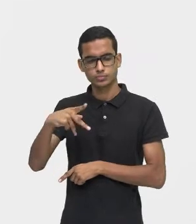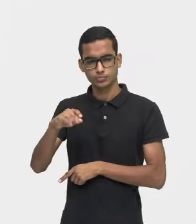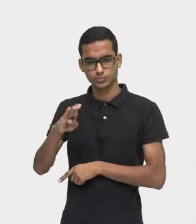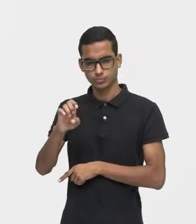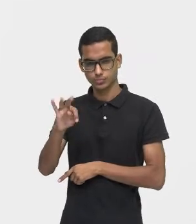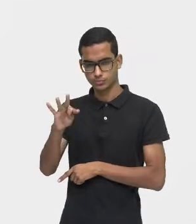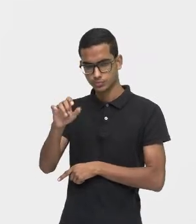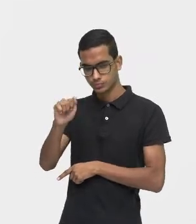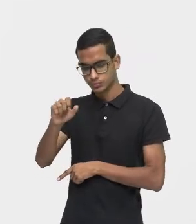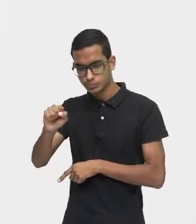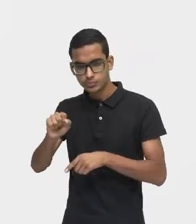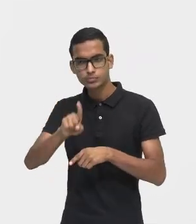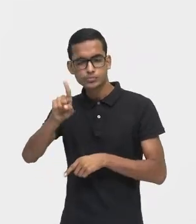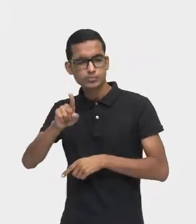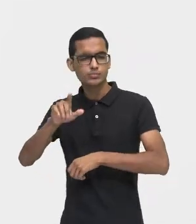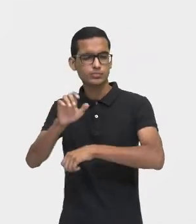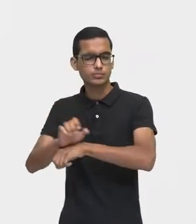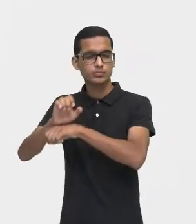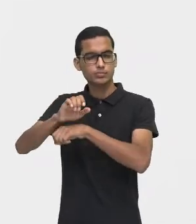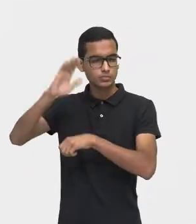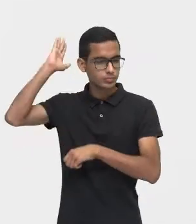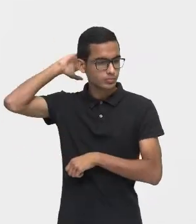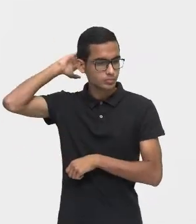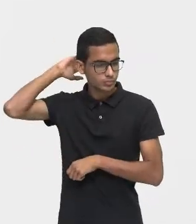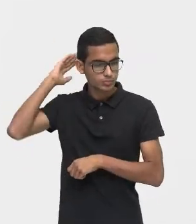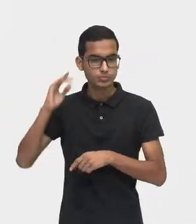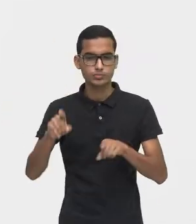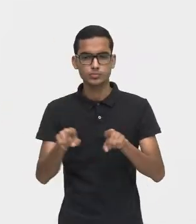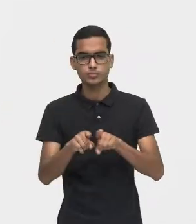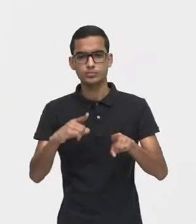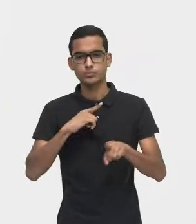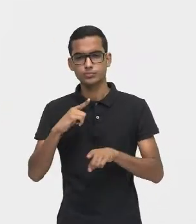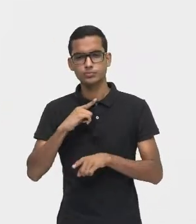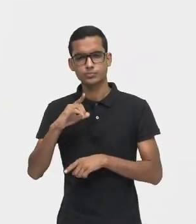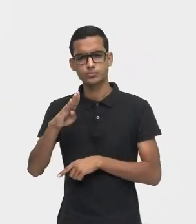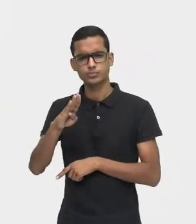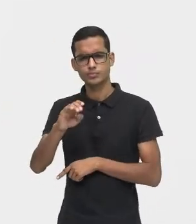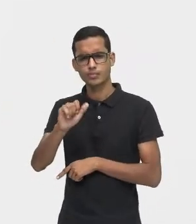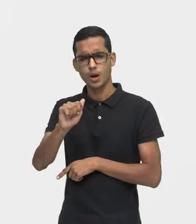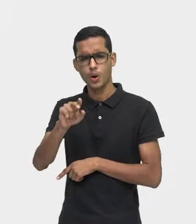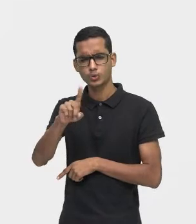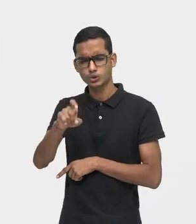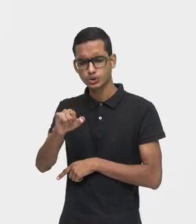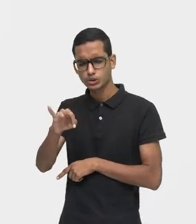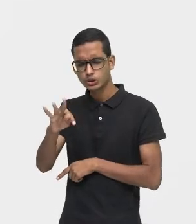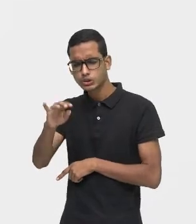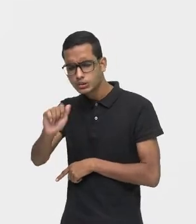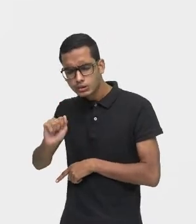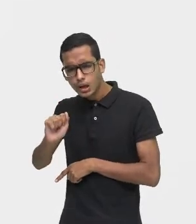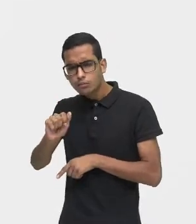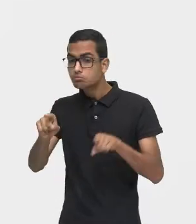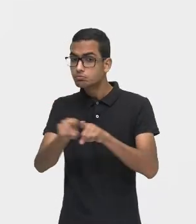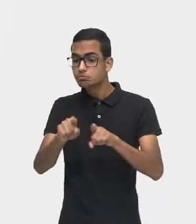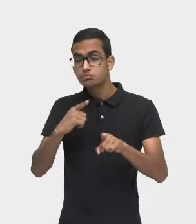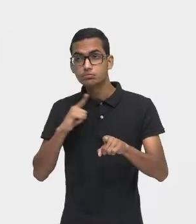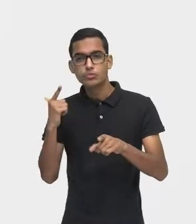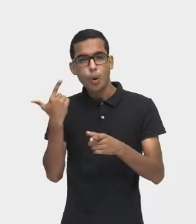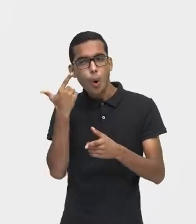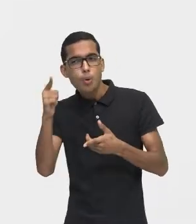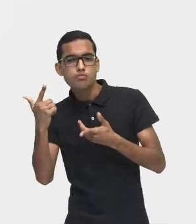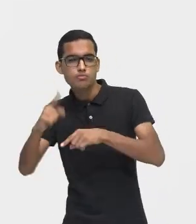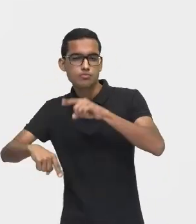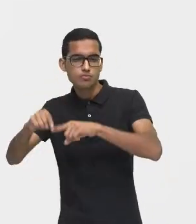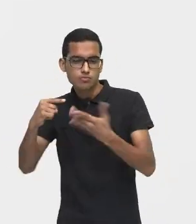o produto muito verificado aí nesse porto, vai ser a bauxita, né? Lógico que vai existir outros produtos. E